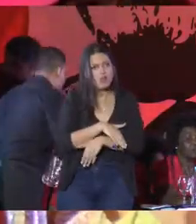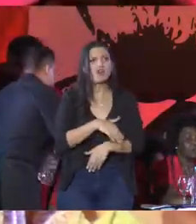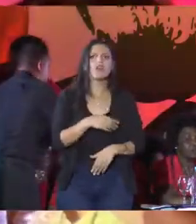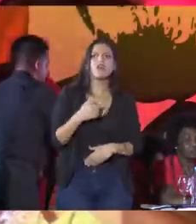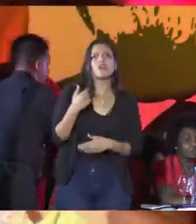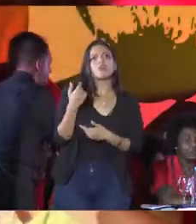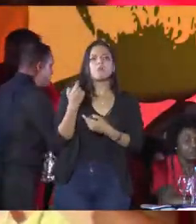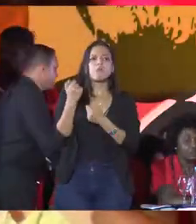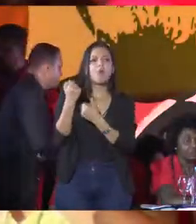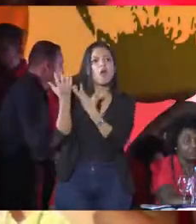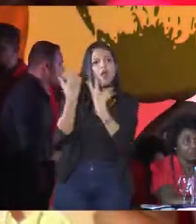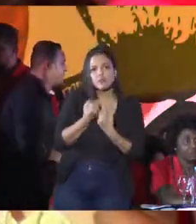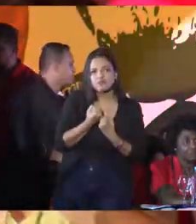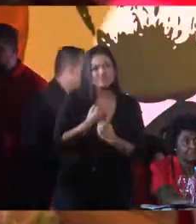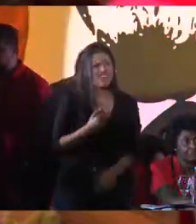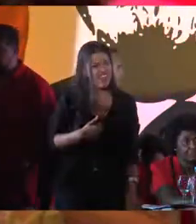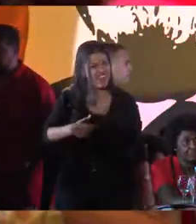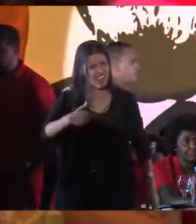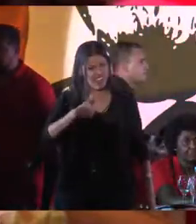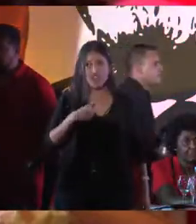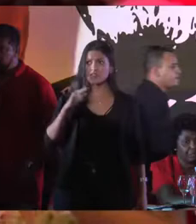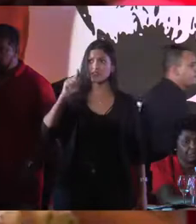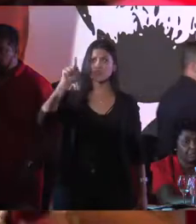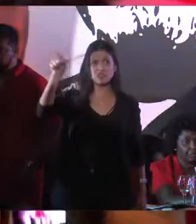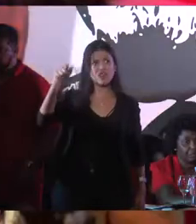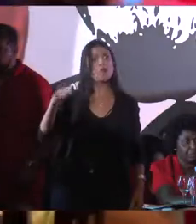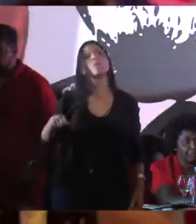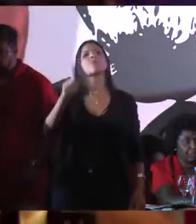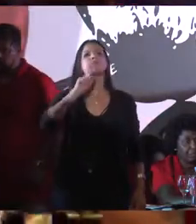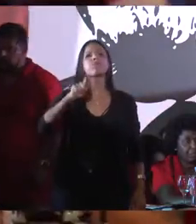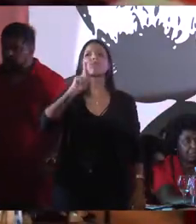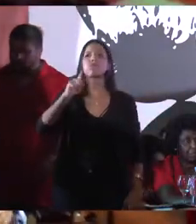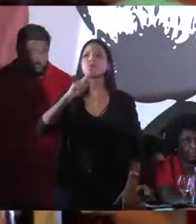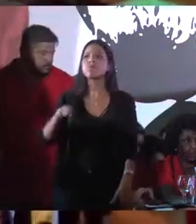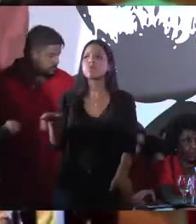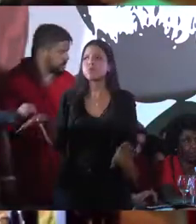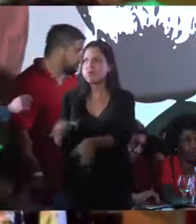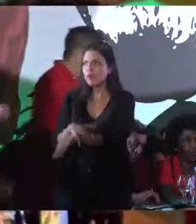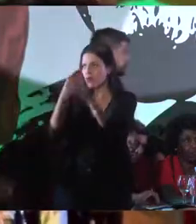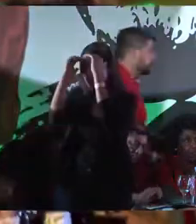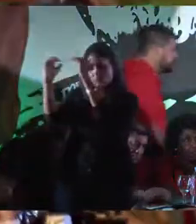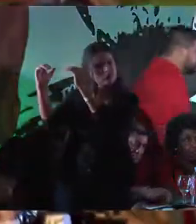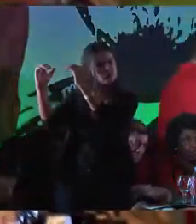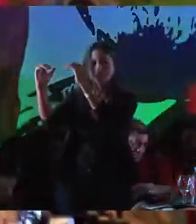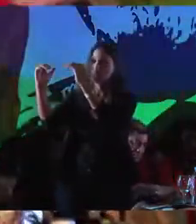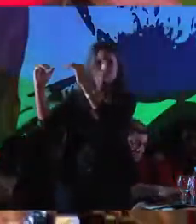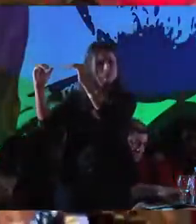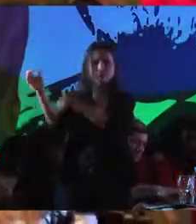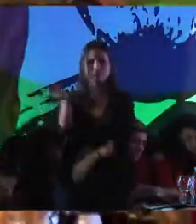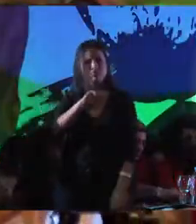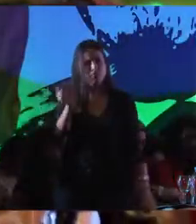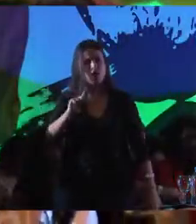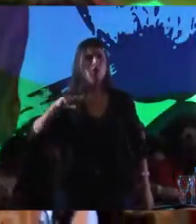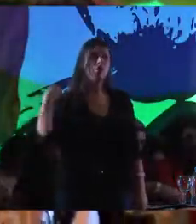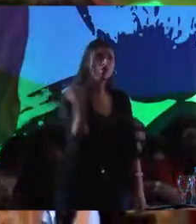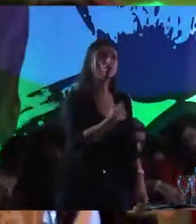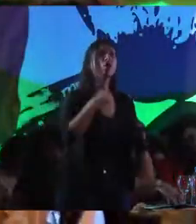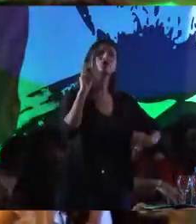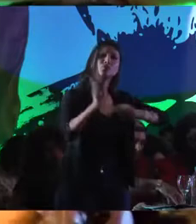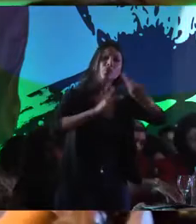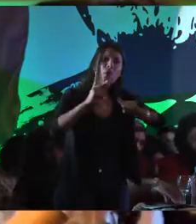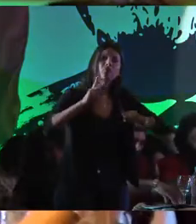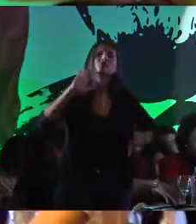ficar subordinado ao imperialismo norte-americano. O nosso povo costumou aprender o que é